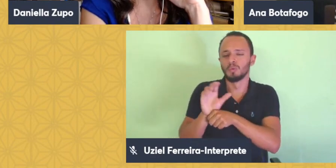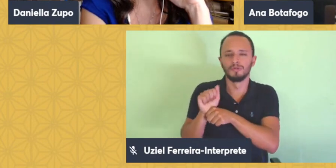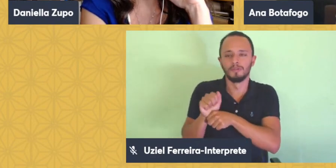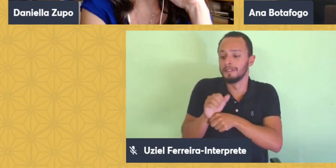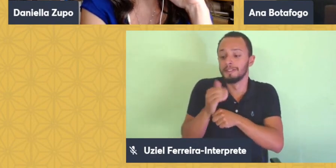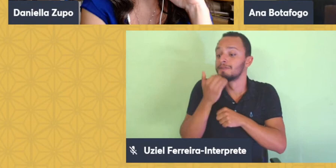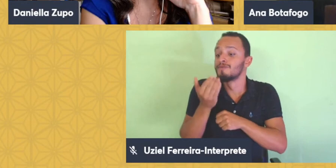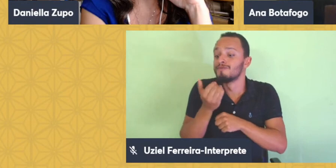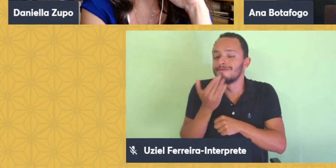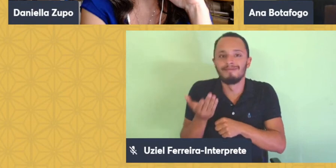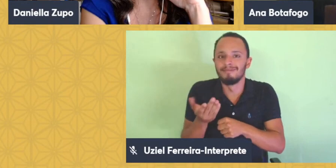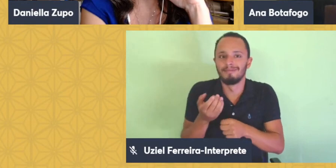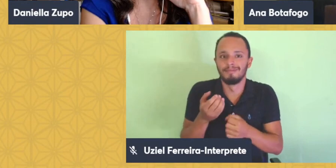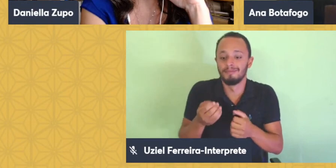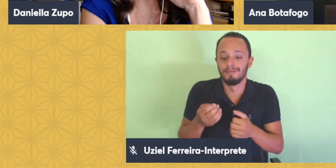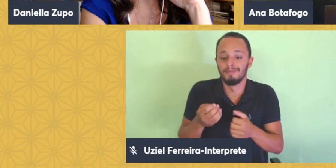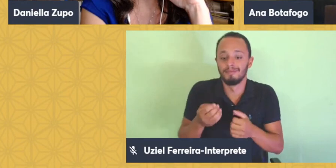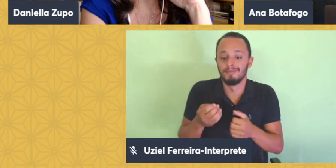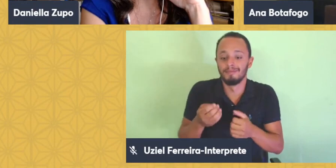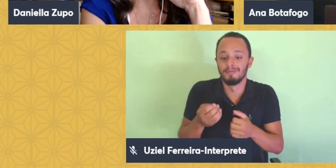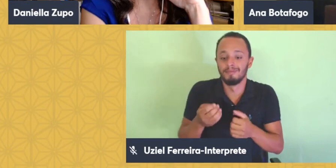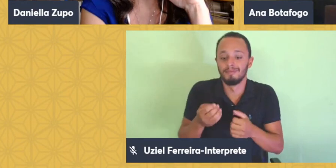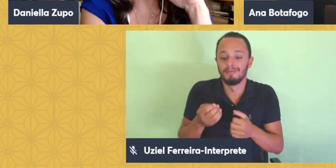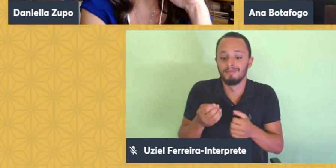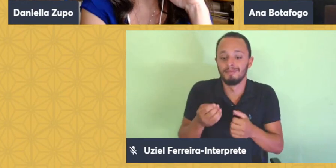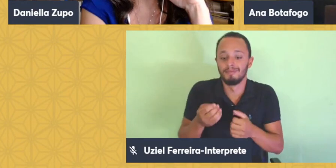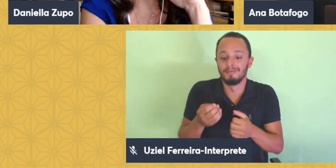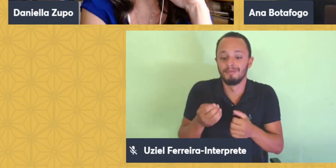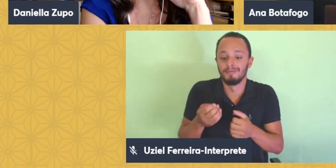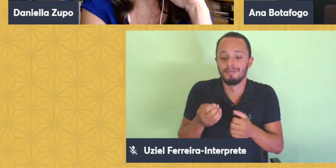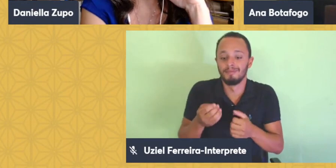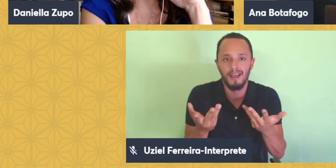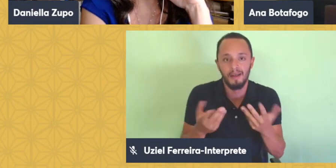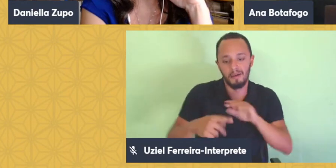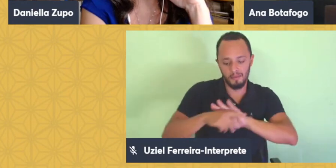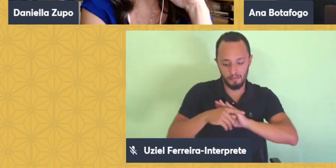corpo jamais é deixa de